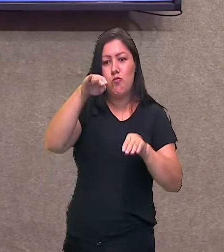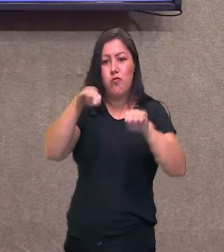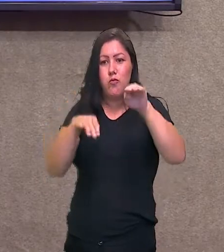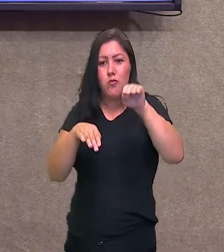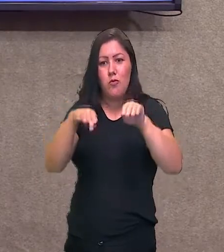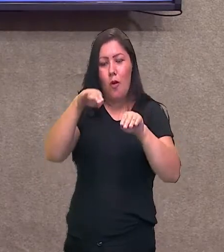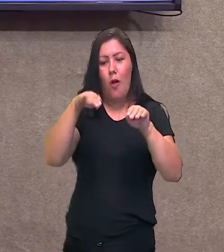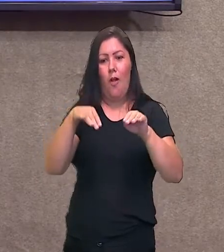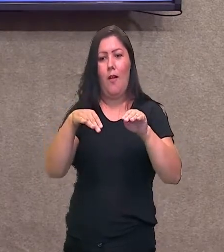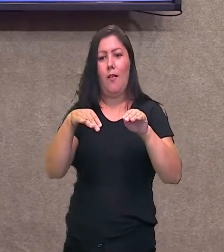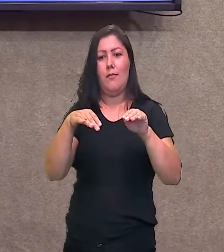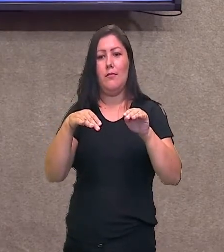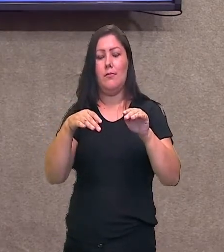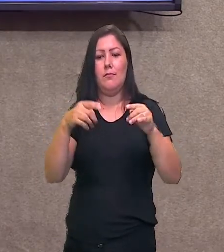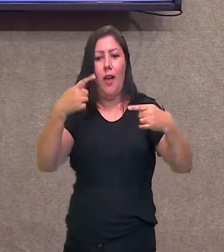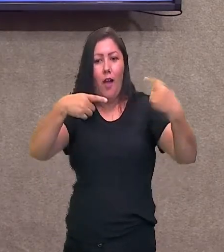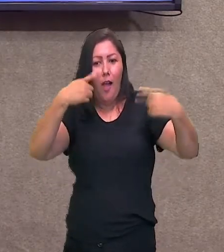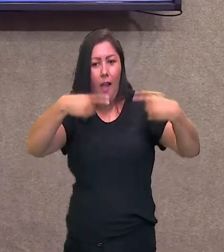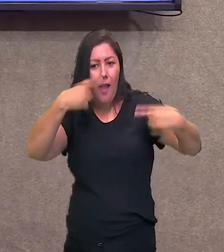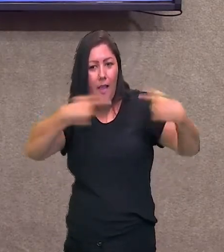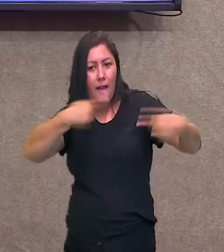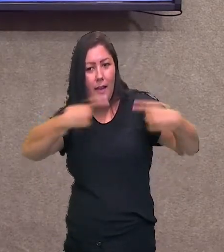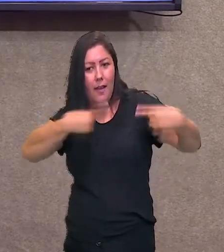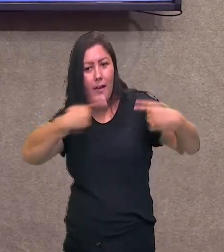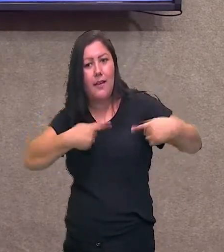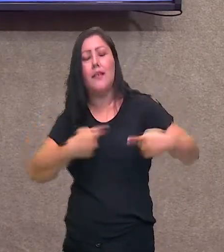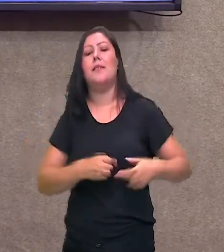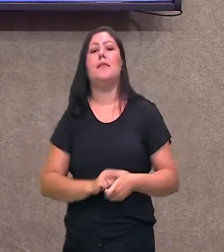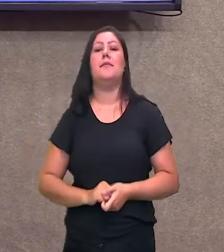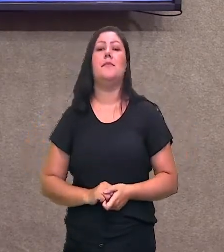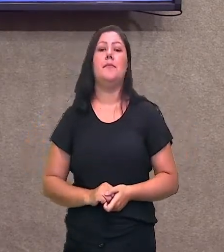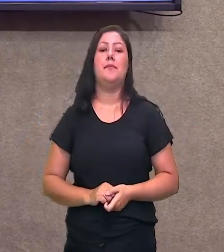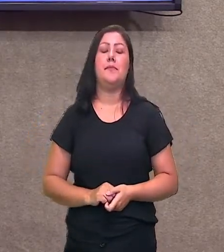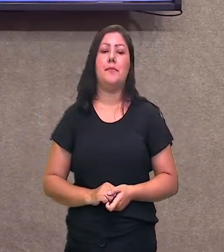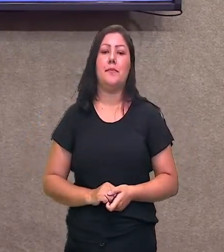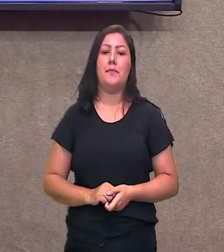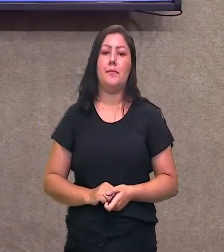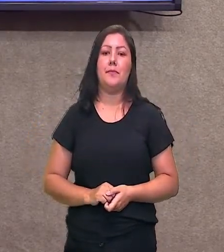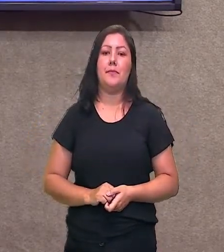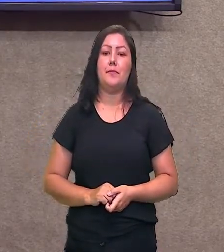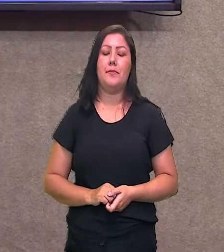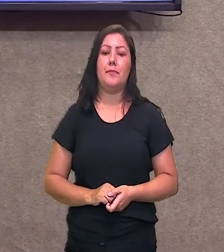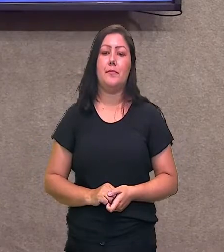Concorrência. Tá? O que é isso?